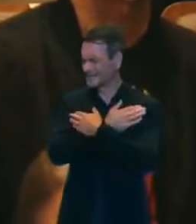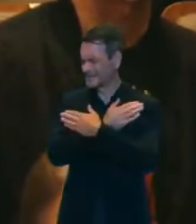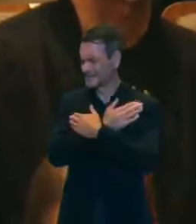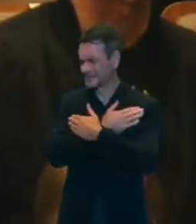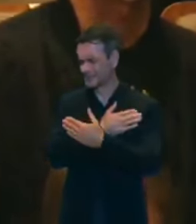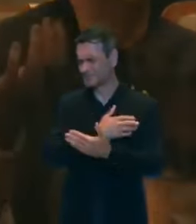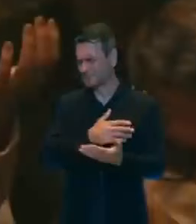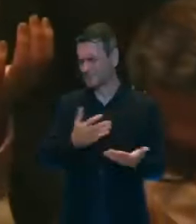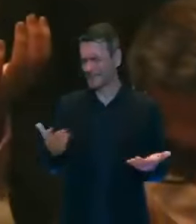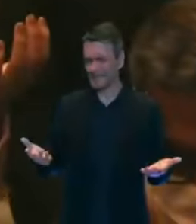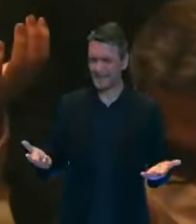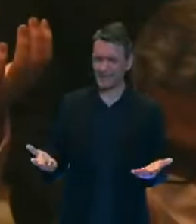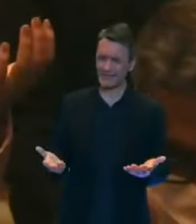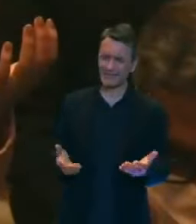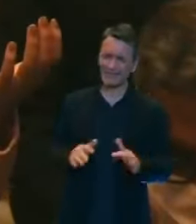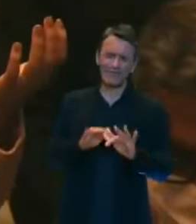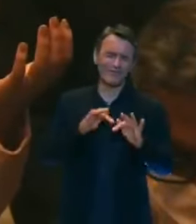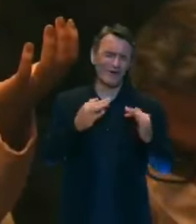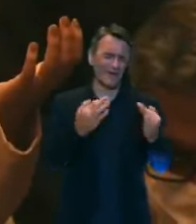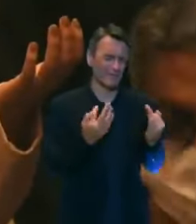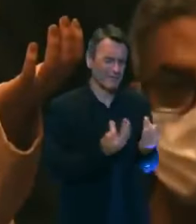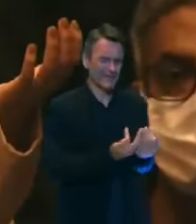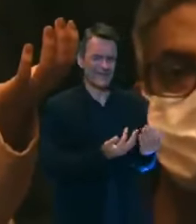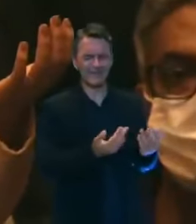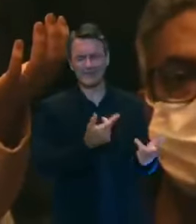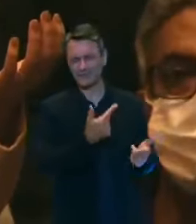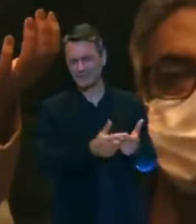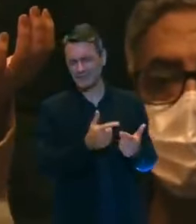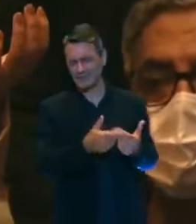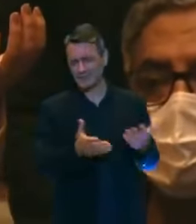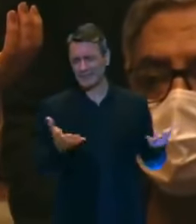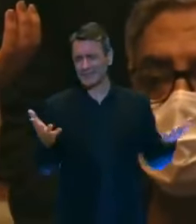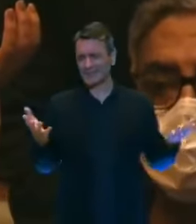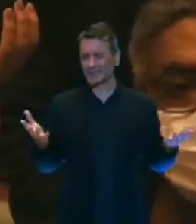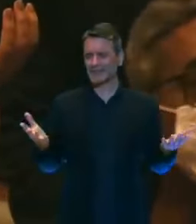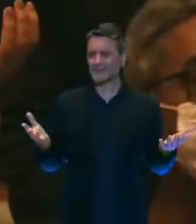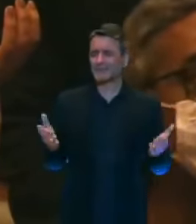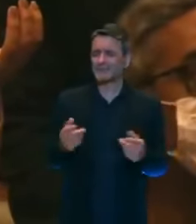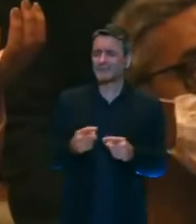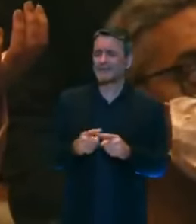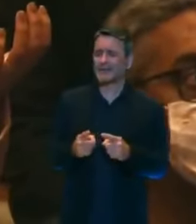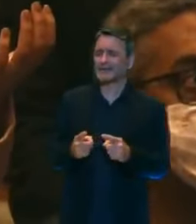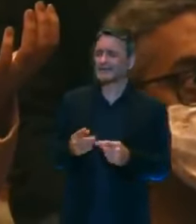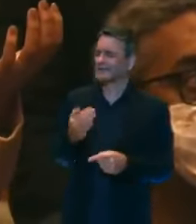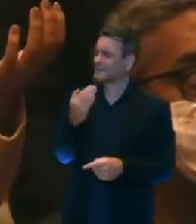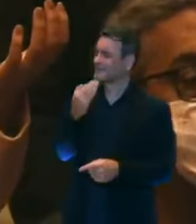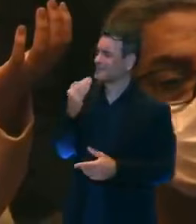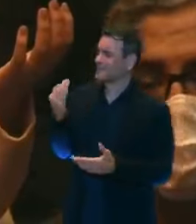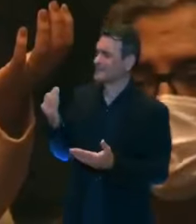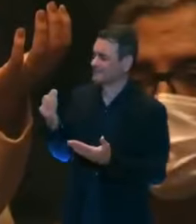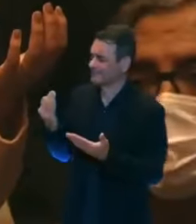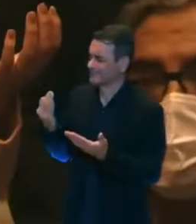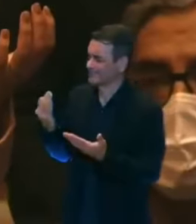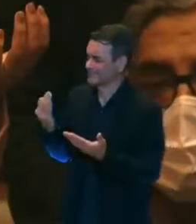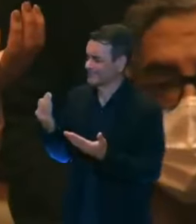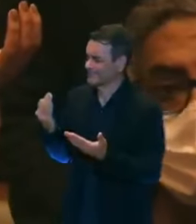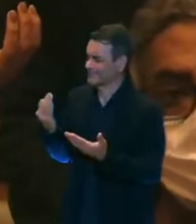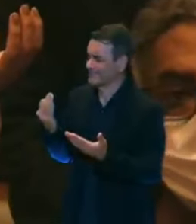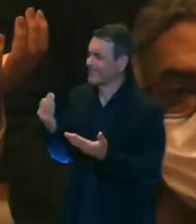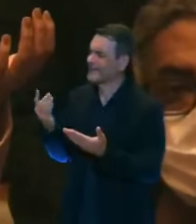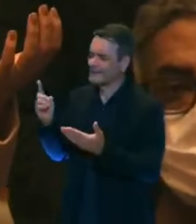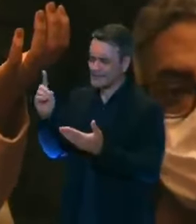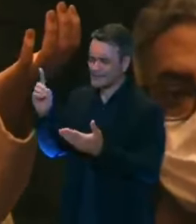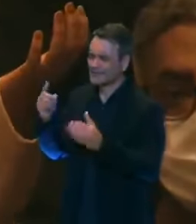estão lutando pelos seus, que estão longe, que se perderam. Mas eu quero pedir que o Senhor